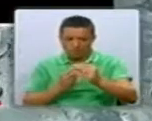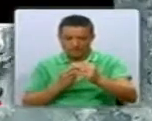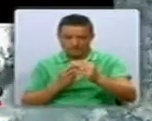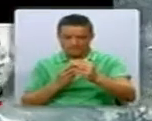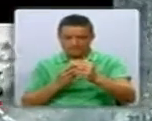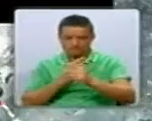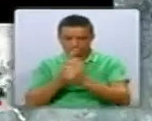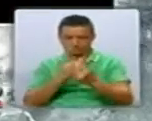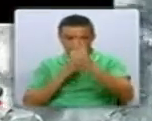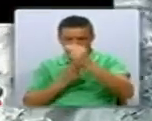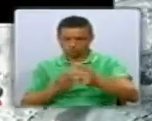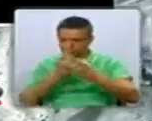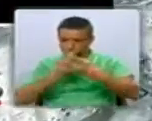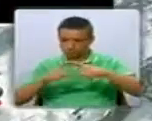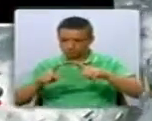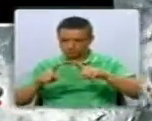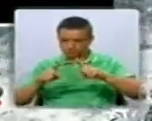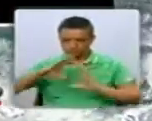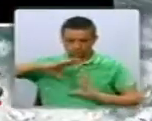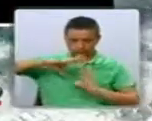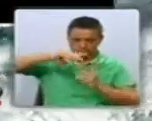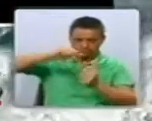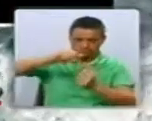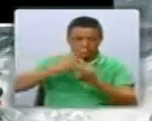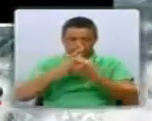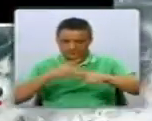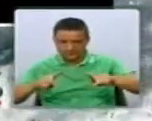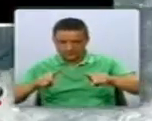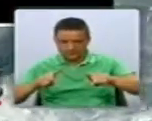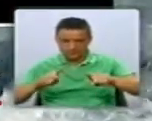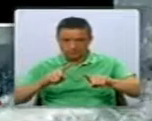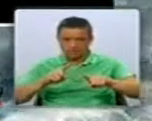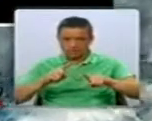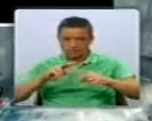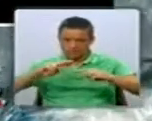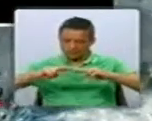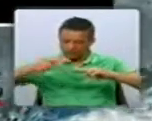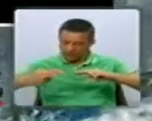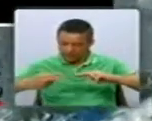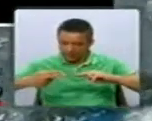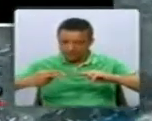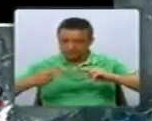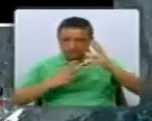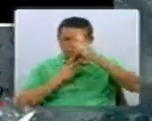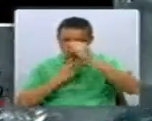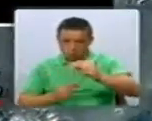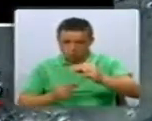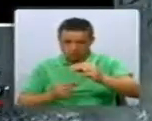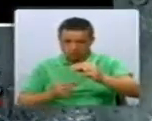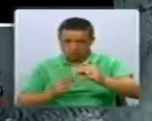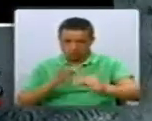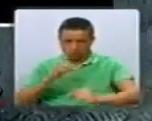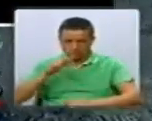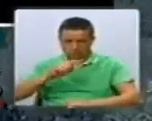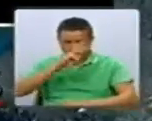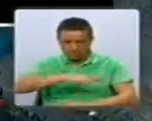vulcanismo muitíssimo diferente daquele que encontramos na Terra. Em primeiro lugar porque a gênese da Lua é muito diferente da gênese da Terra. Pensa-se que há 4 ou 5 mil milhões de